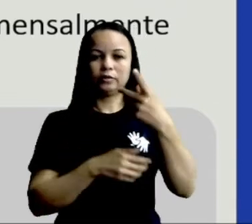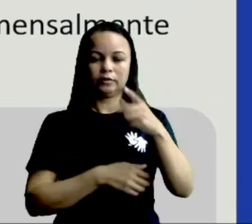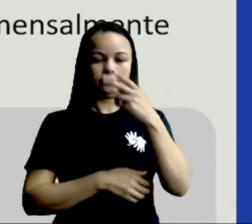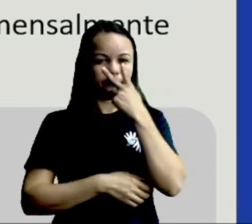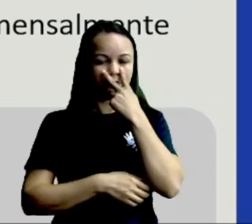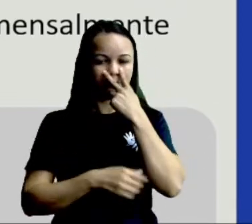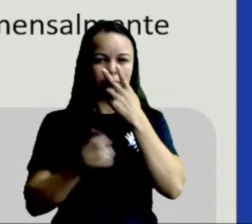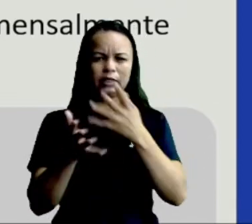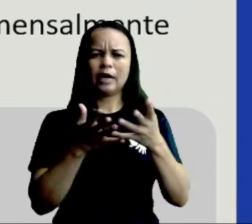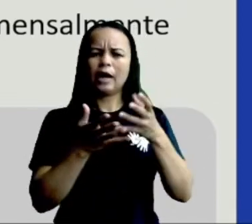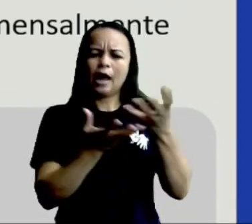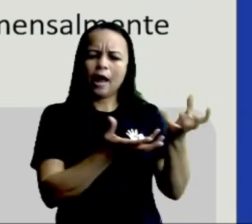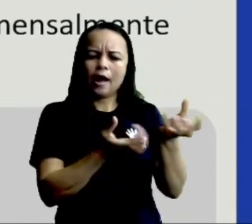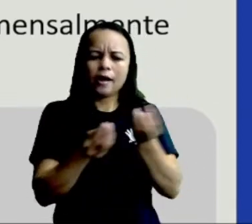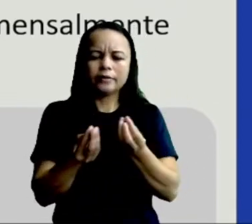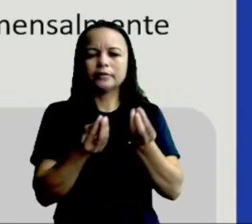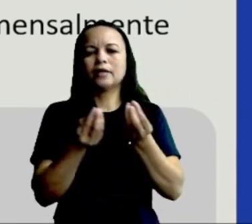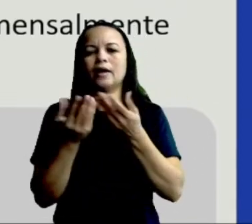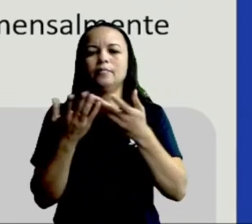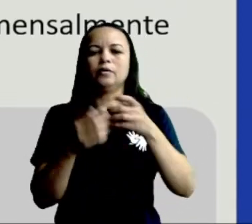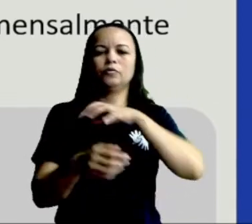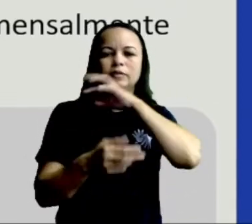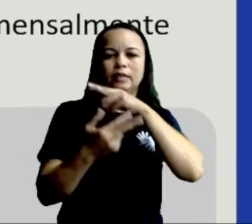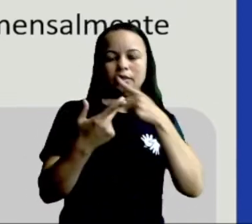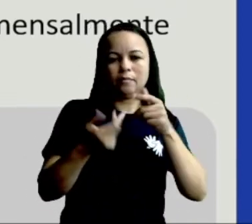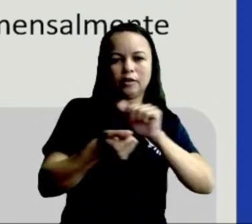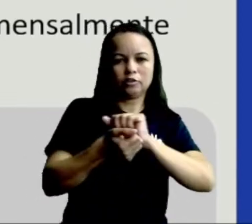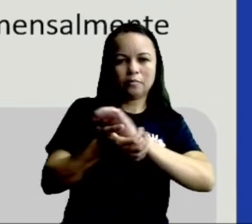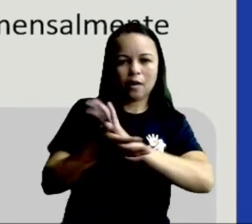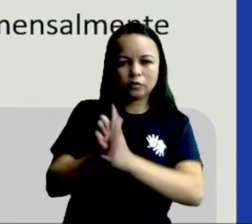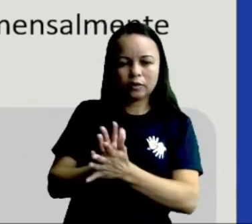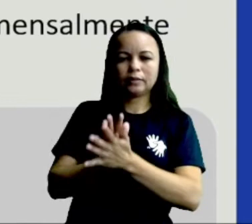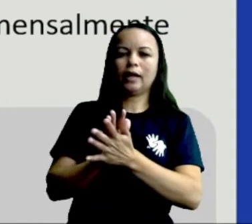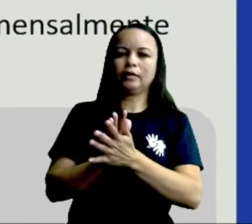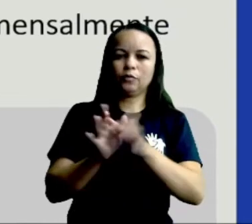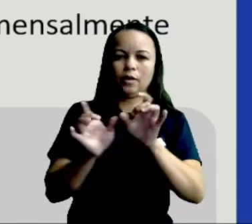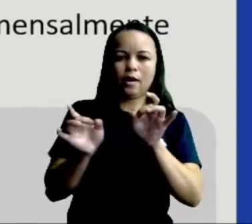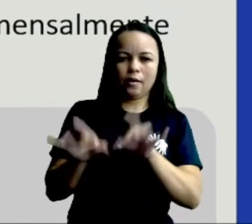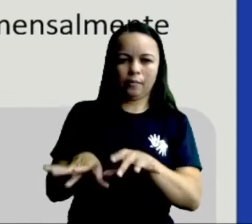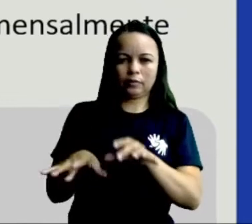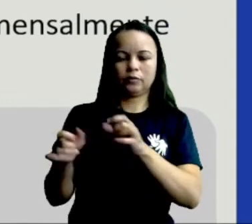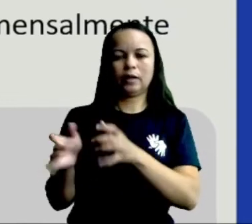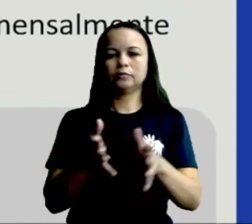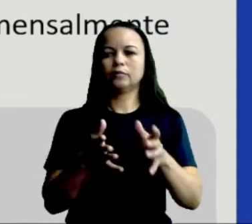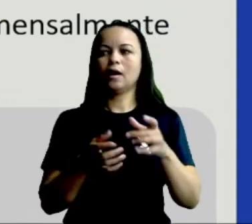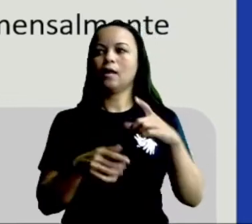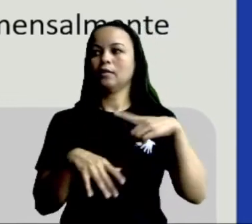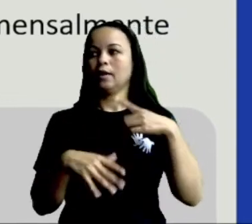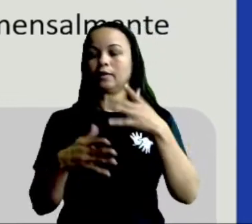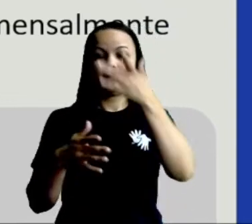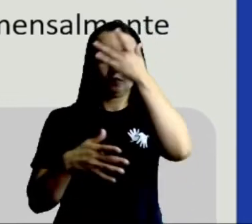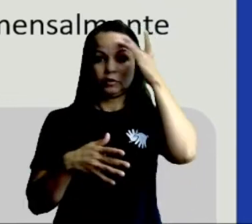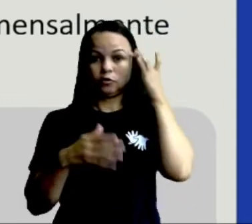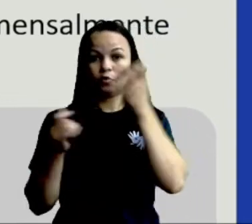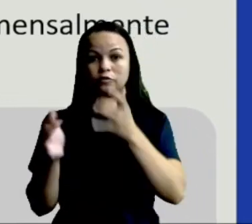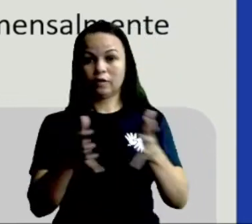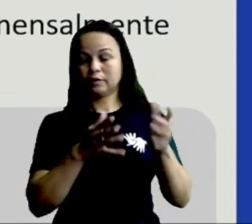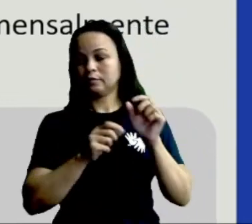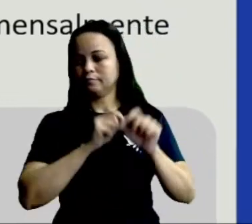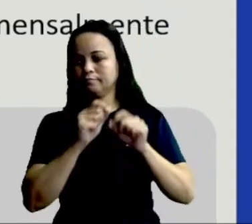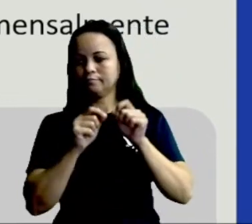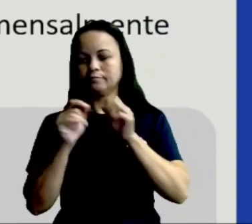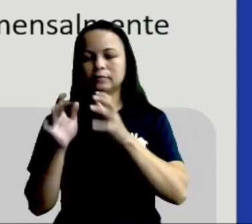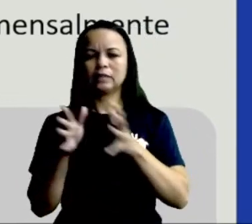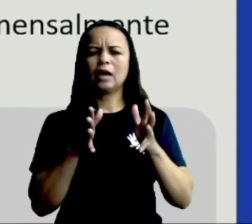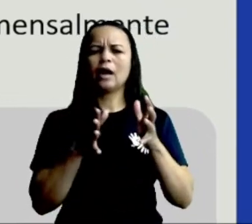dos animais maltratados e abandonados, até que alguém faça a adoção. Maria quer ajudar o abrigo com